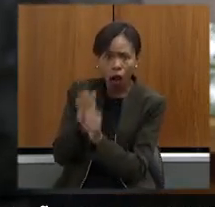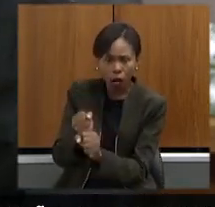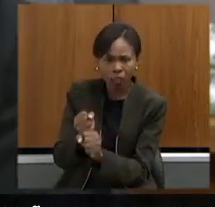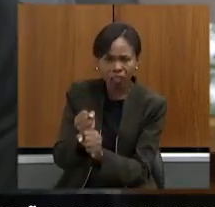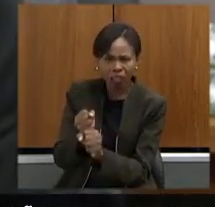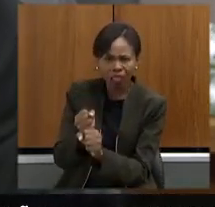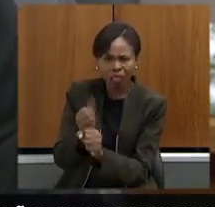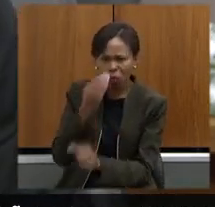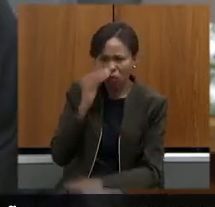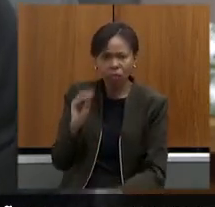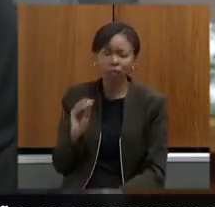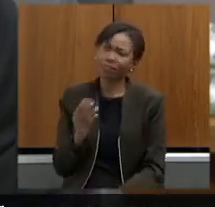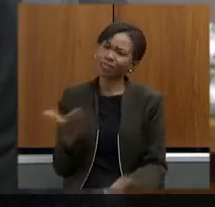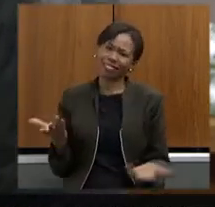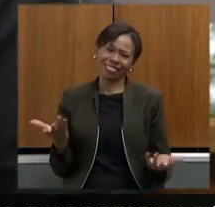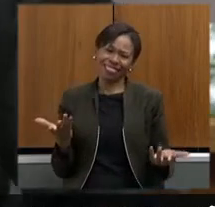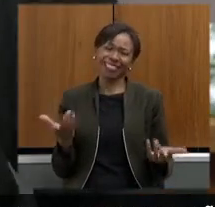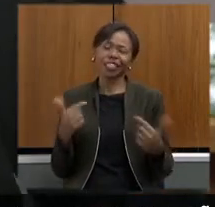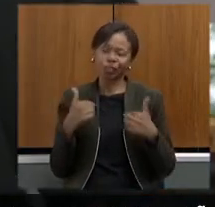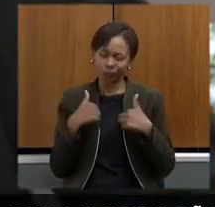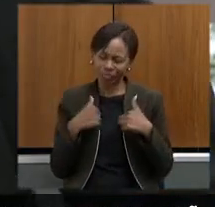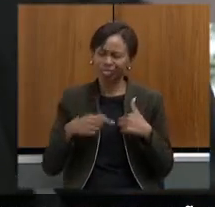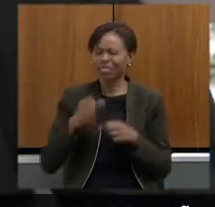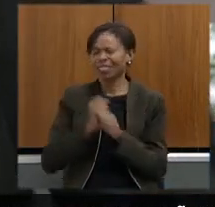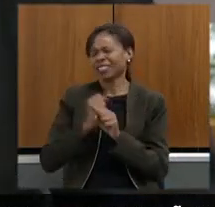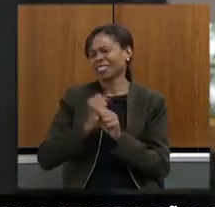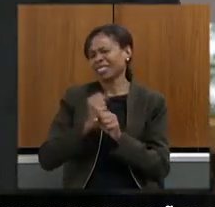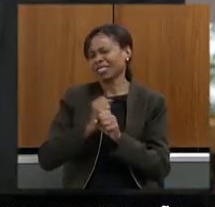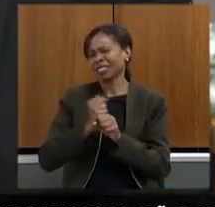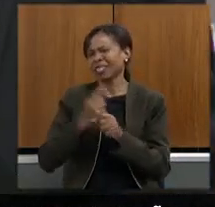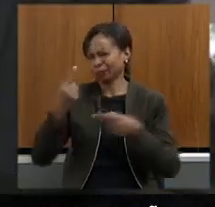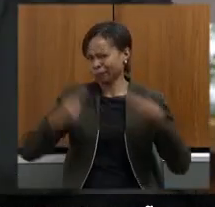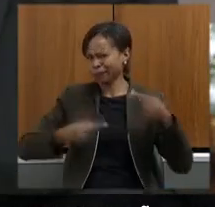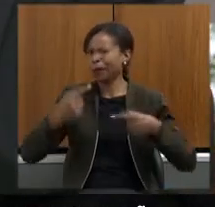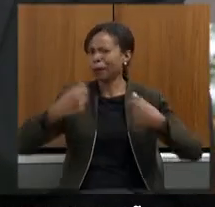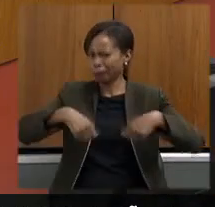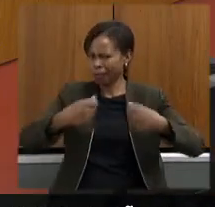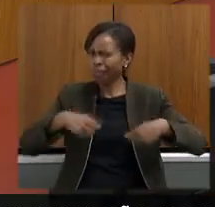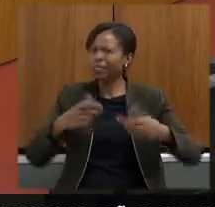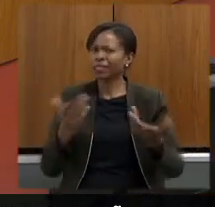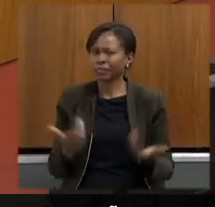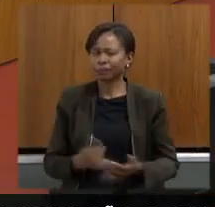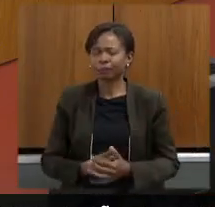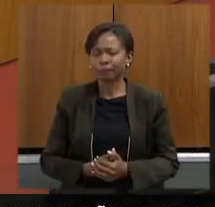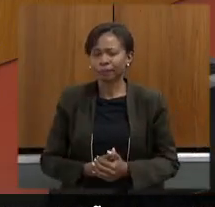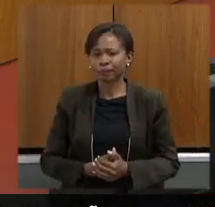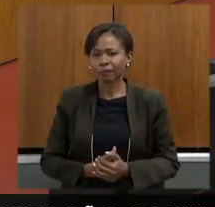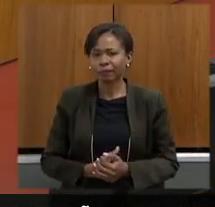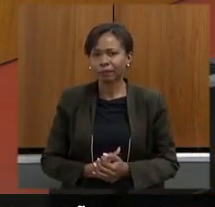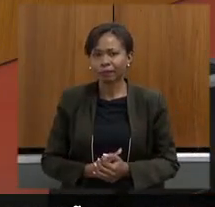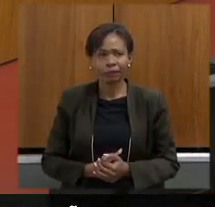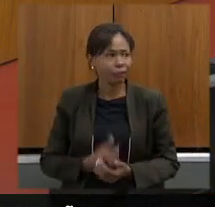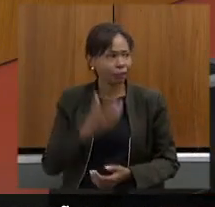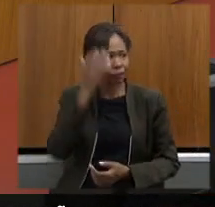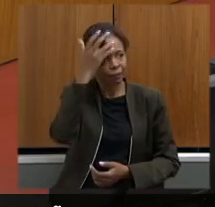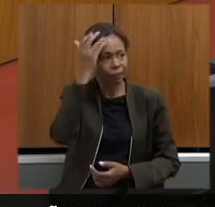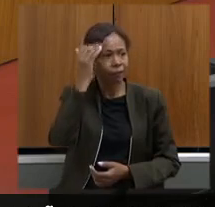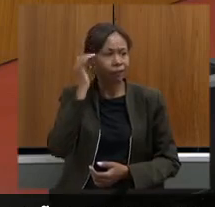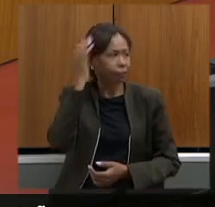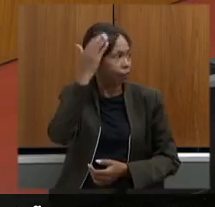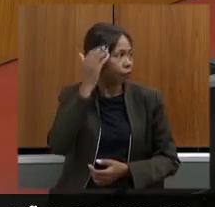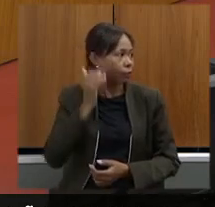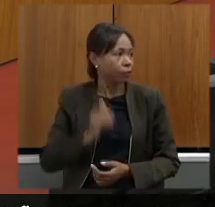gente tá passou já muitos anos né É da hora de fazer concluída prato é boa noite e